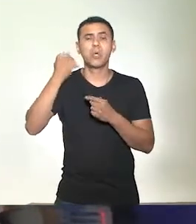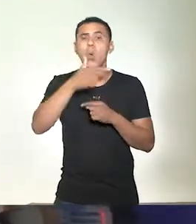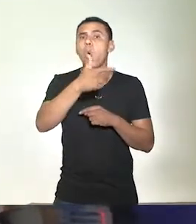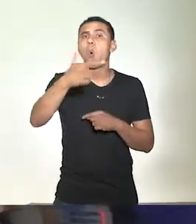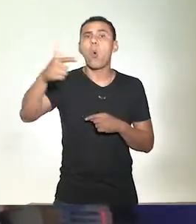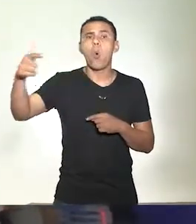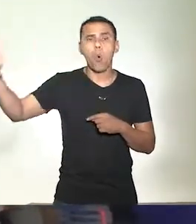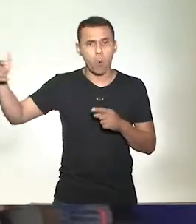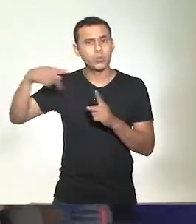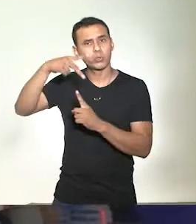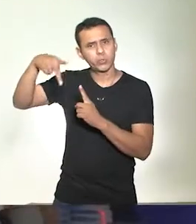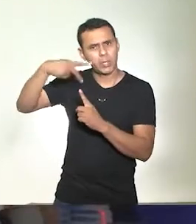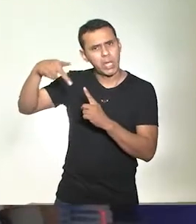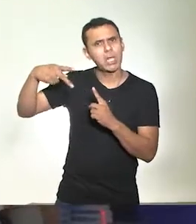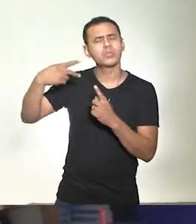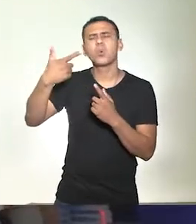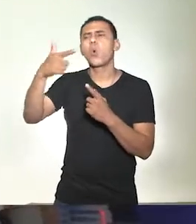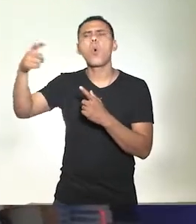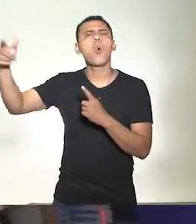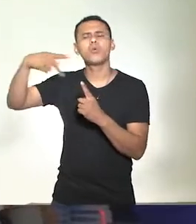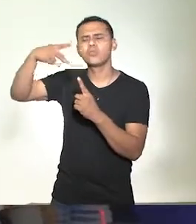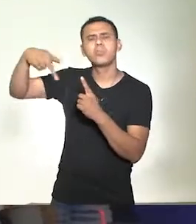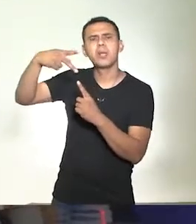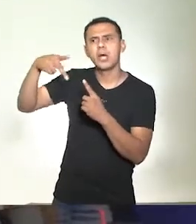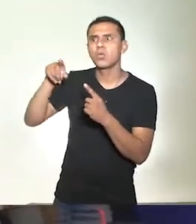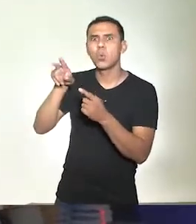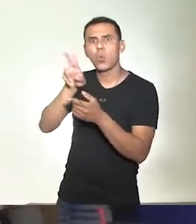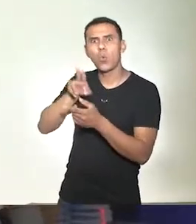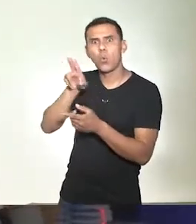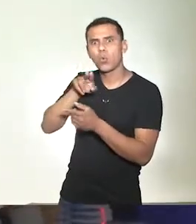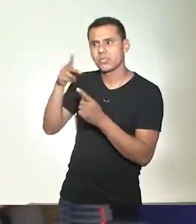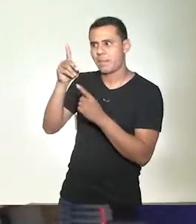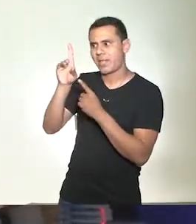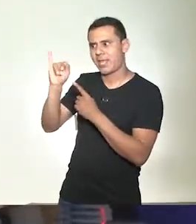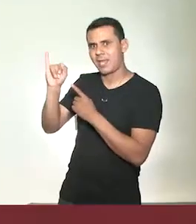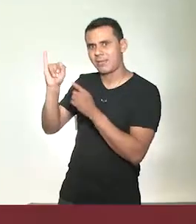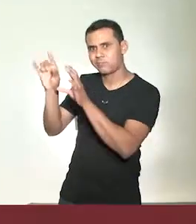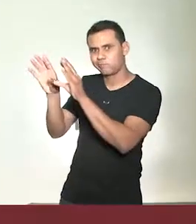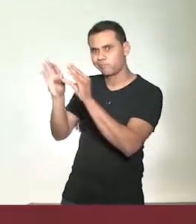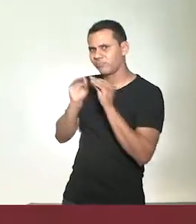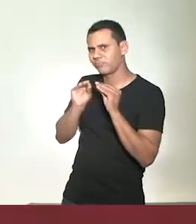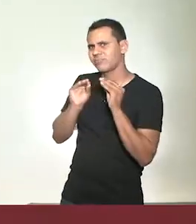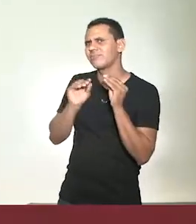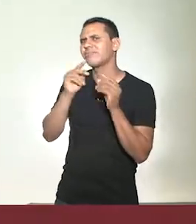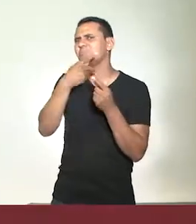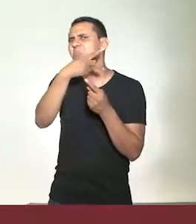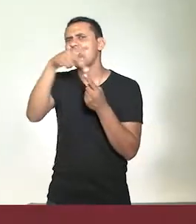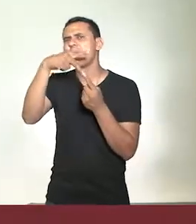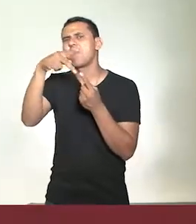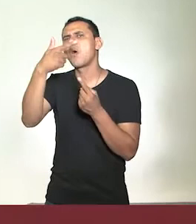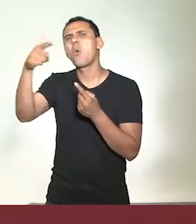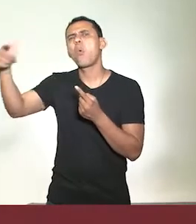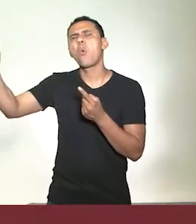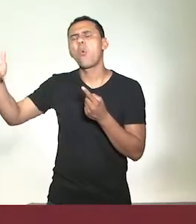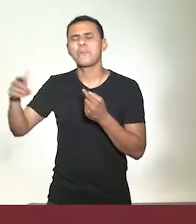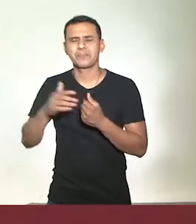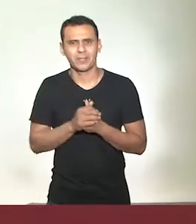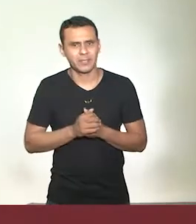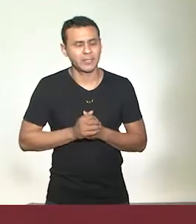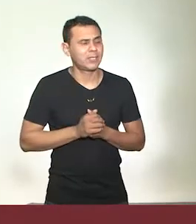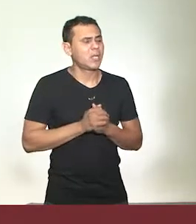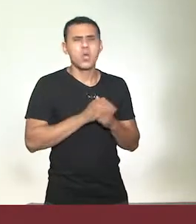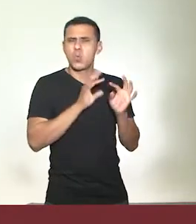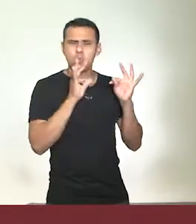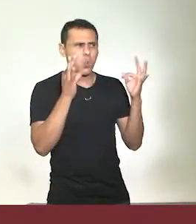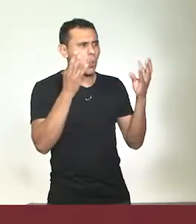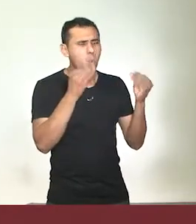próximos para outros planos também da instituição faz são esses outros planos que utilizam perder como base e olha todos os